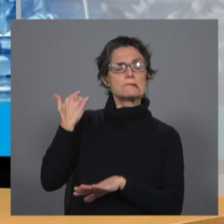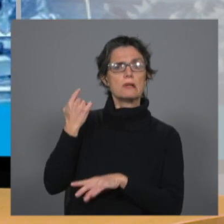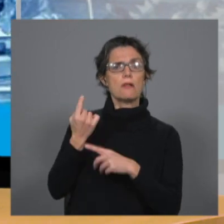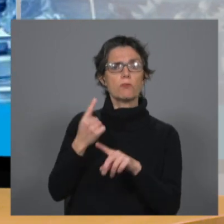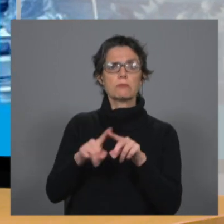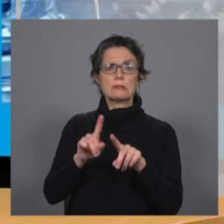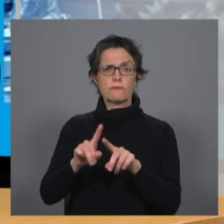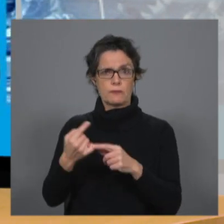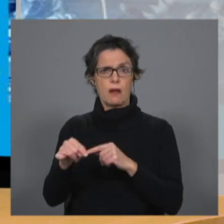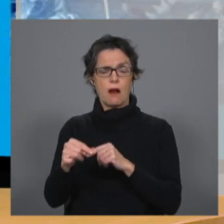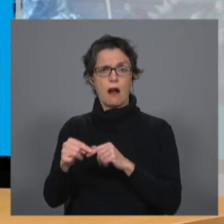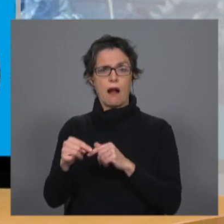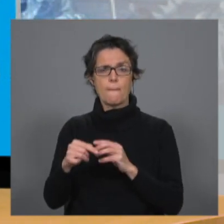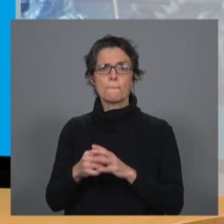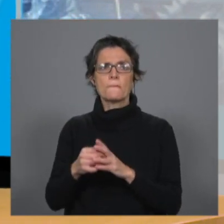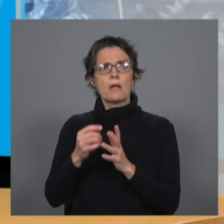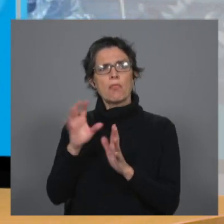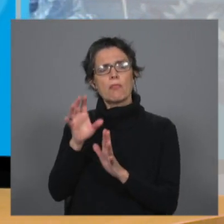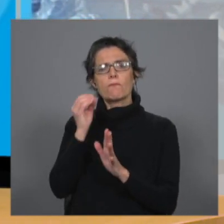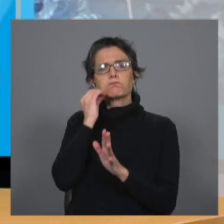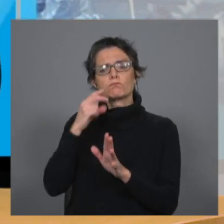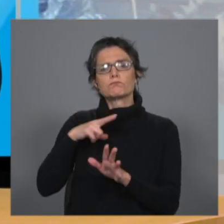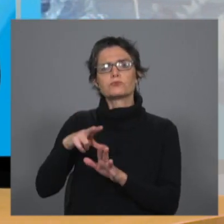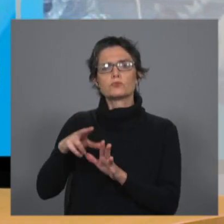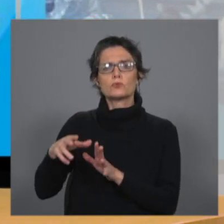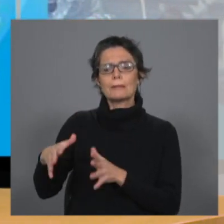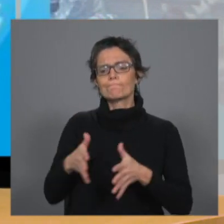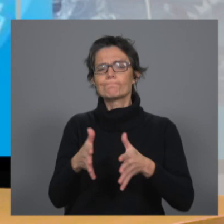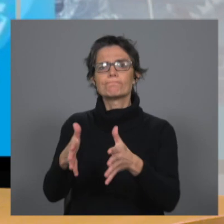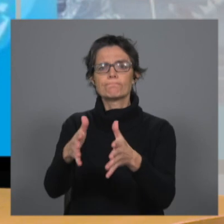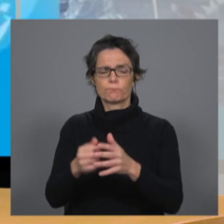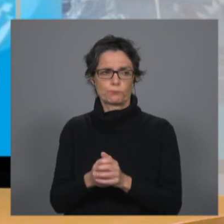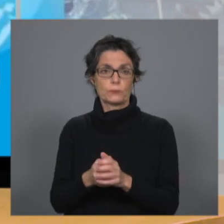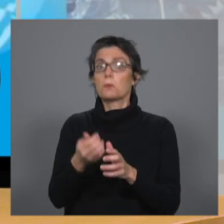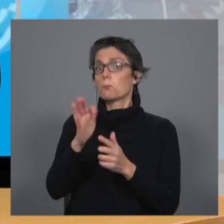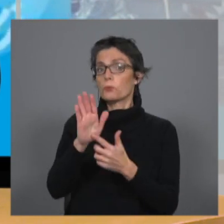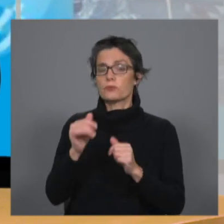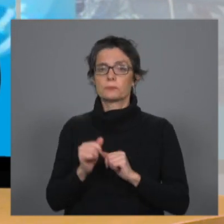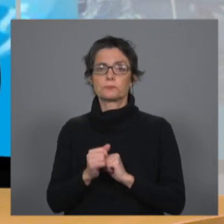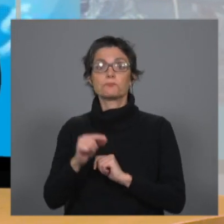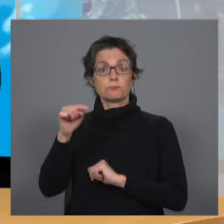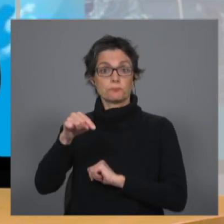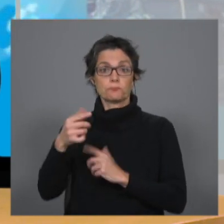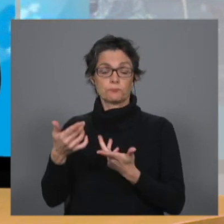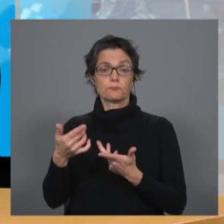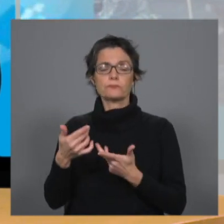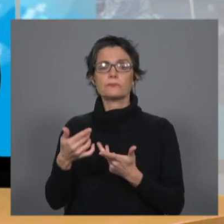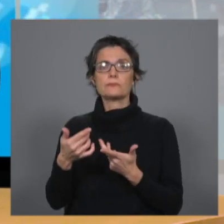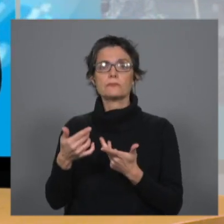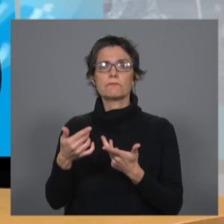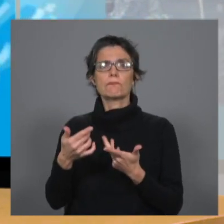facto o peso de Portugal na condução deste semestre. Face às anteriores, por exemplo, hoje em dia há